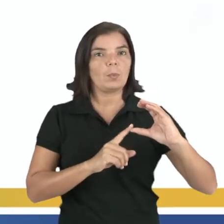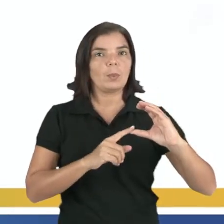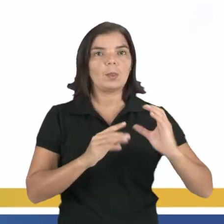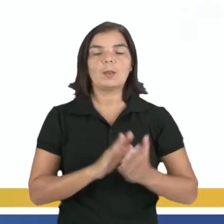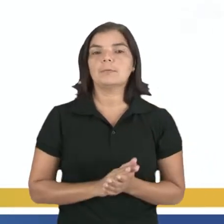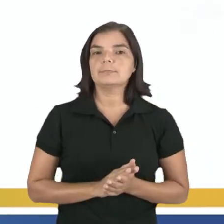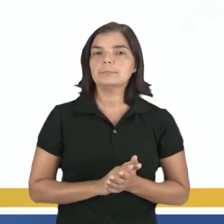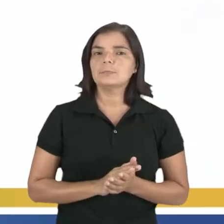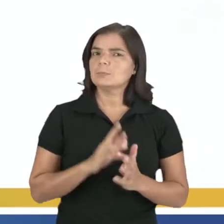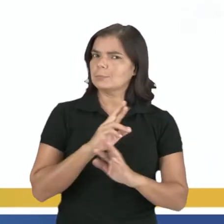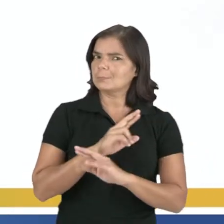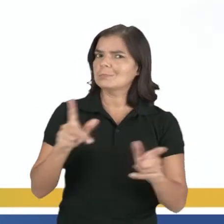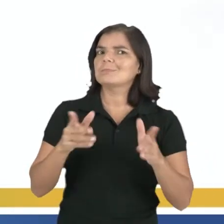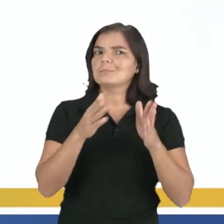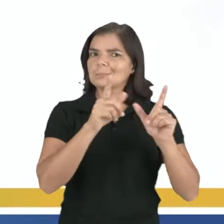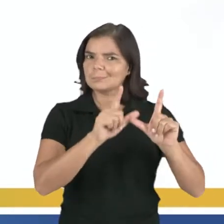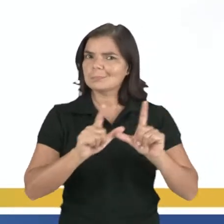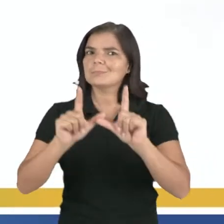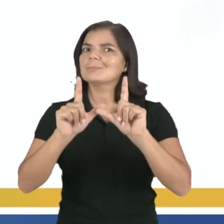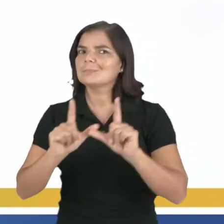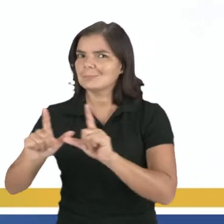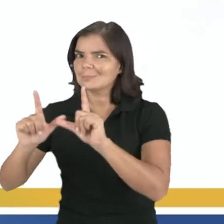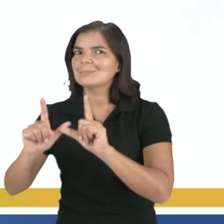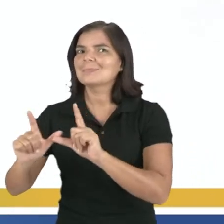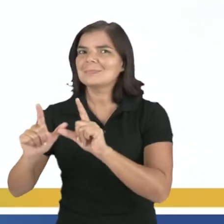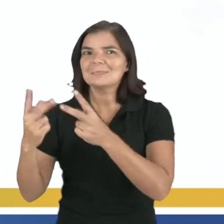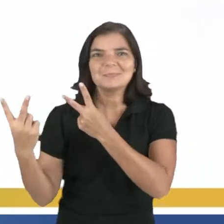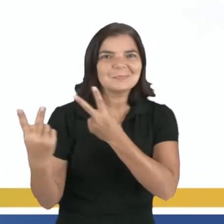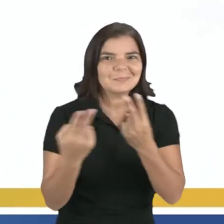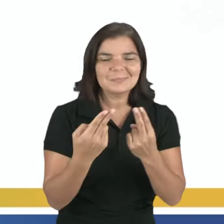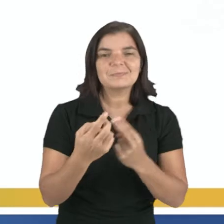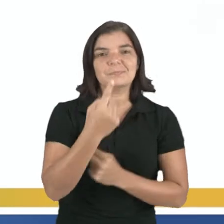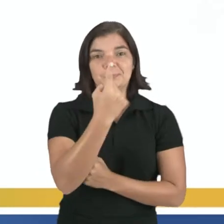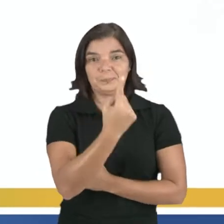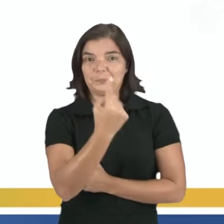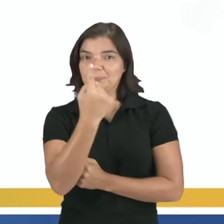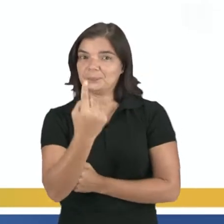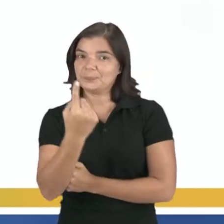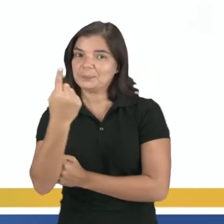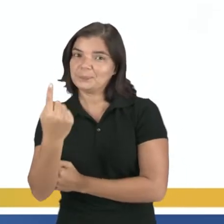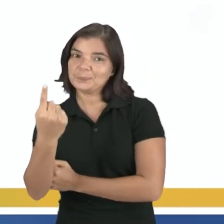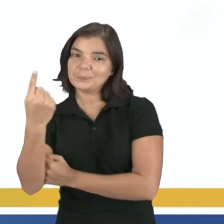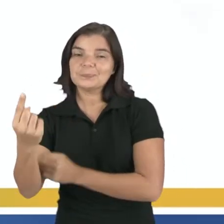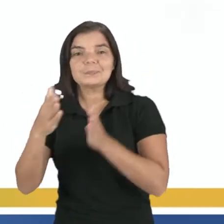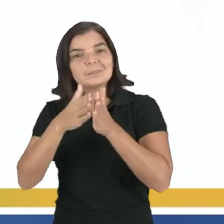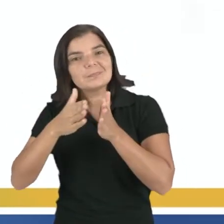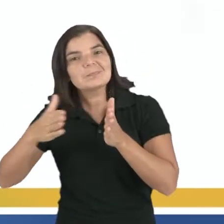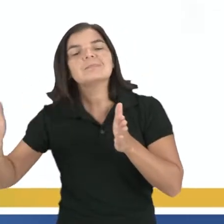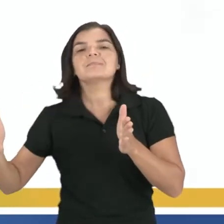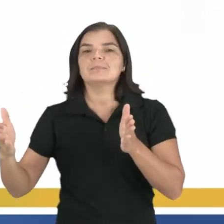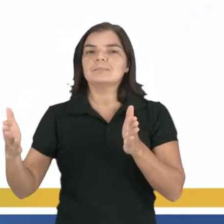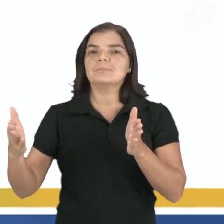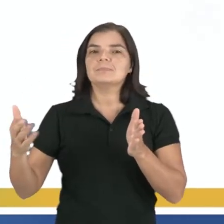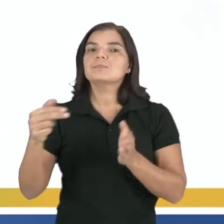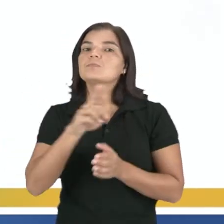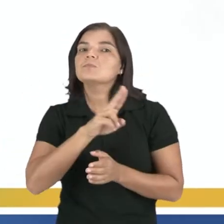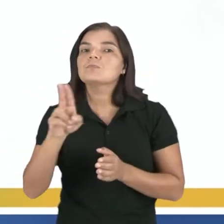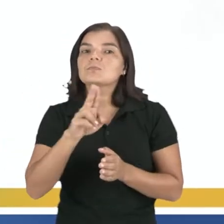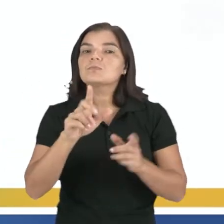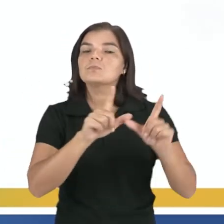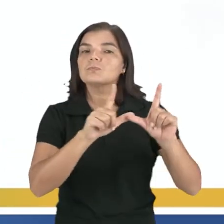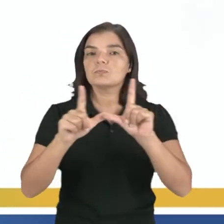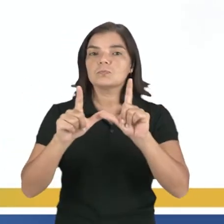temos uma sequência diferente, né? Todos os elementos dela são iguais. 1, 1, 1, 1 e assim por diante. Aí eu chamo de